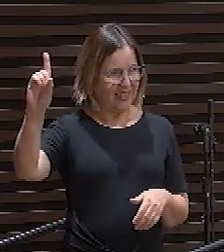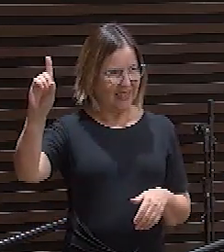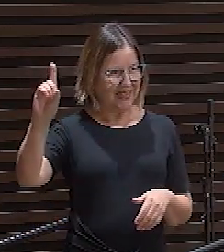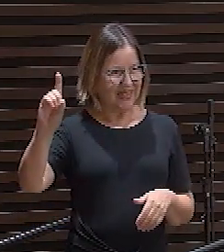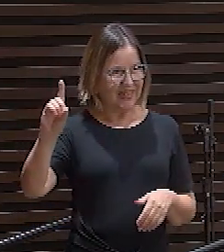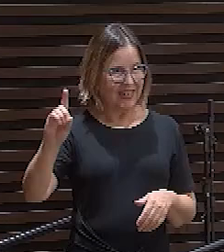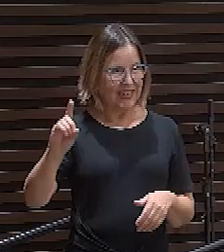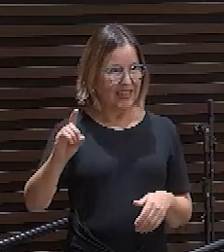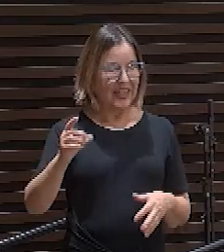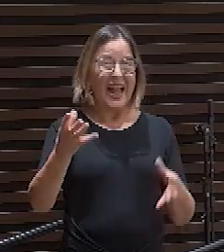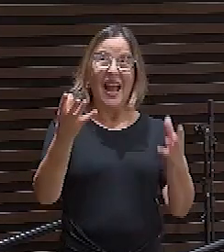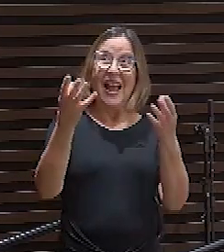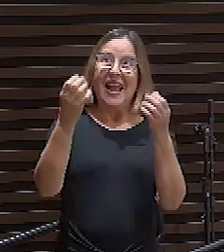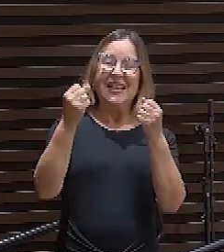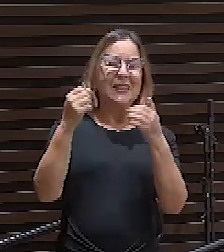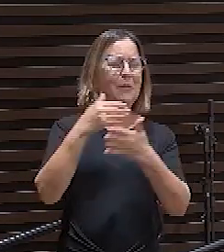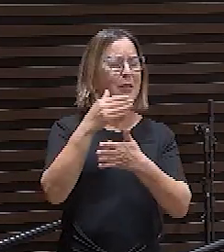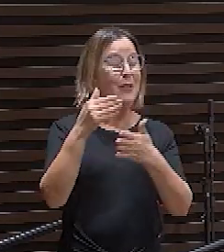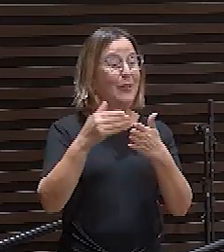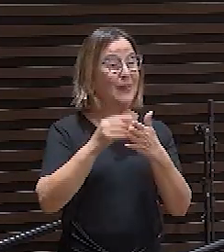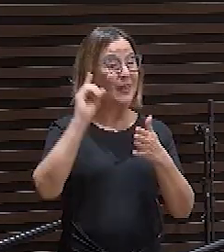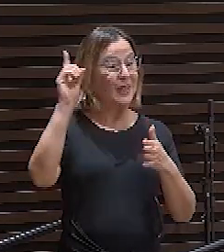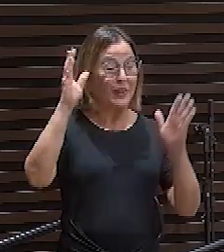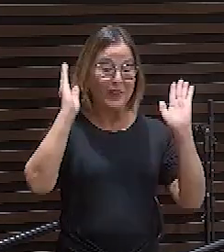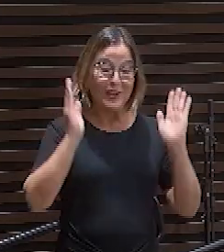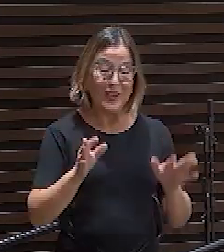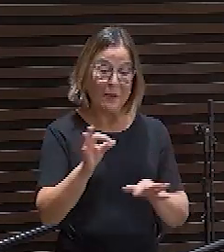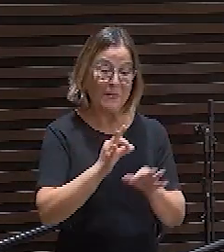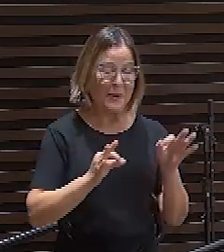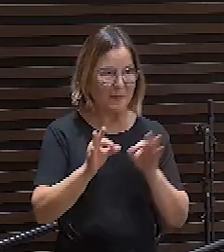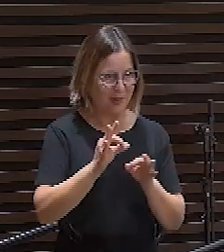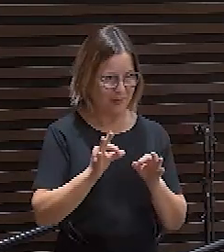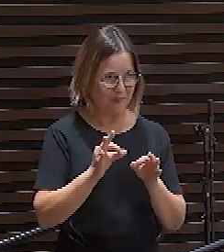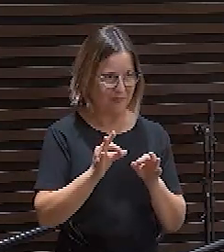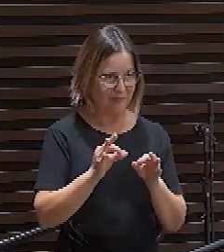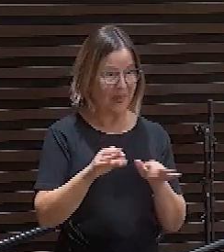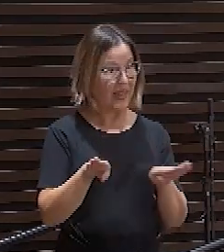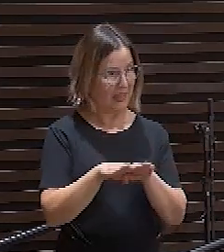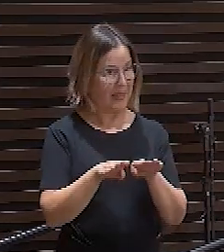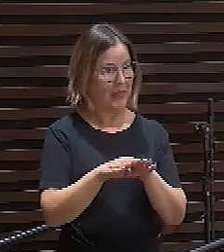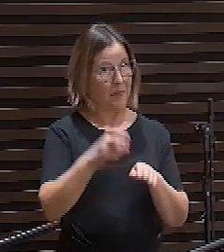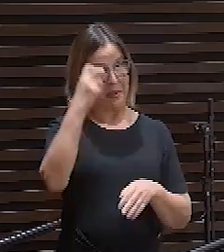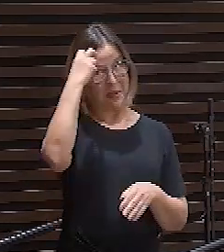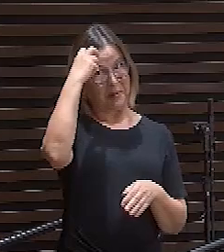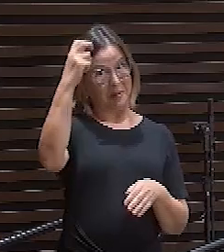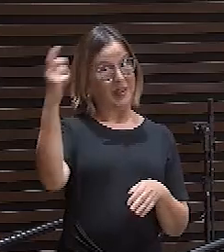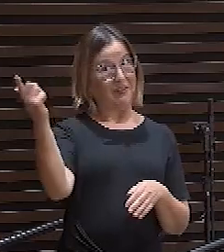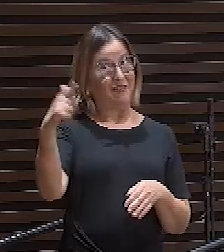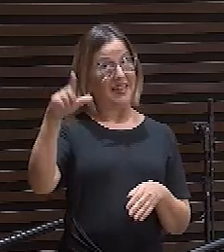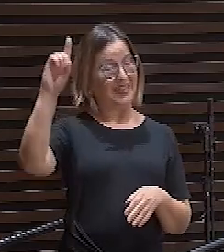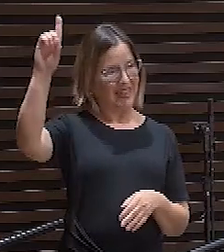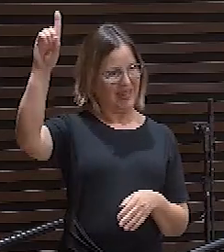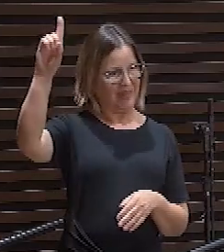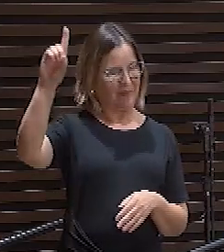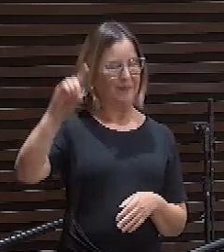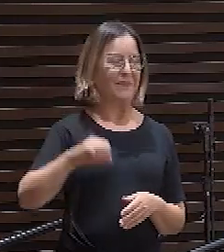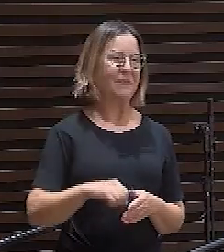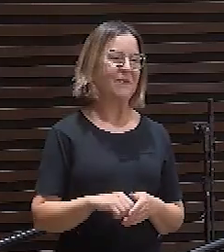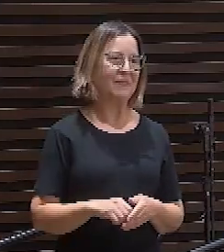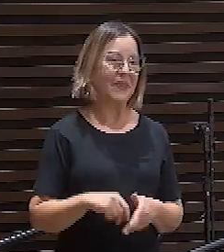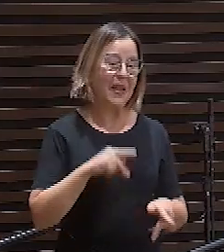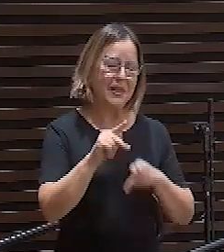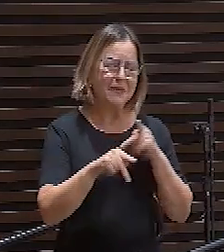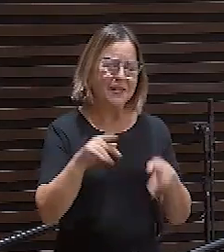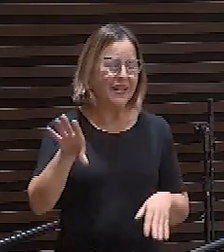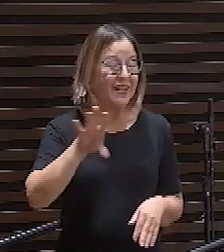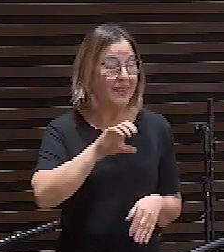tem preparado para eles, inclusive a sabedoria do alto. Quando a gente fala aqueles que